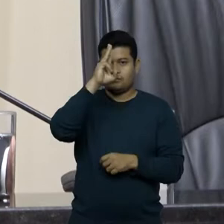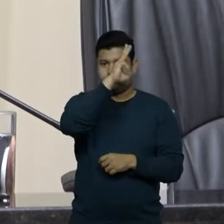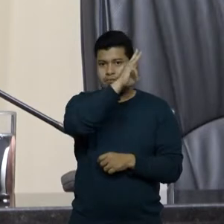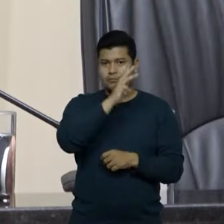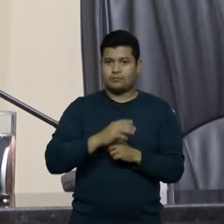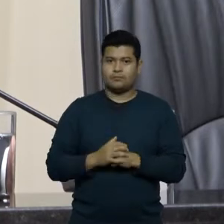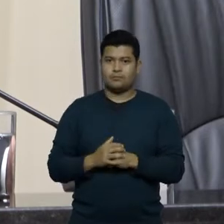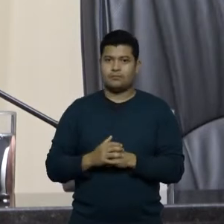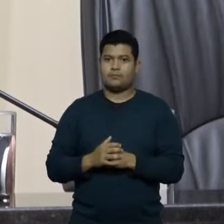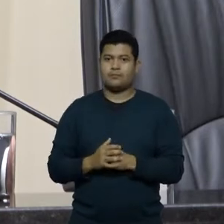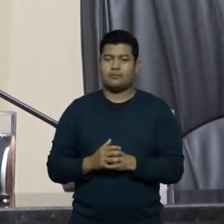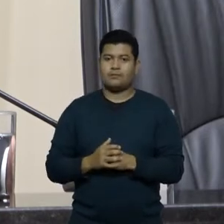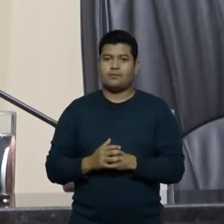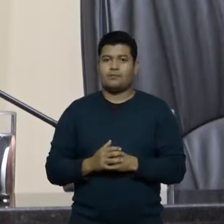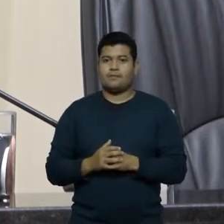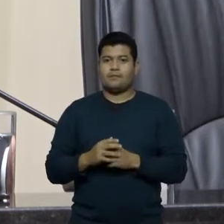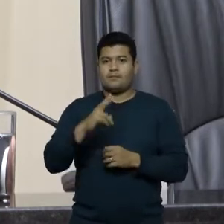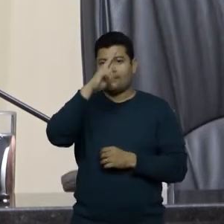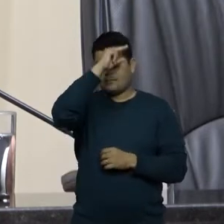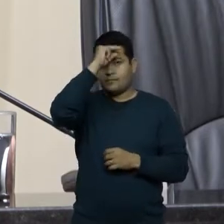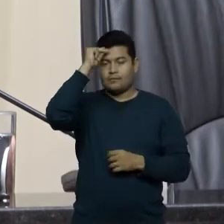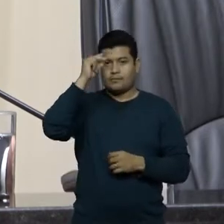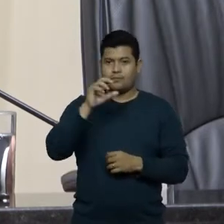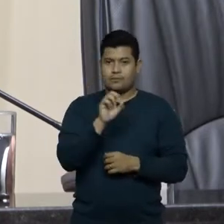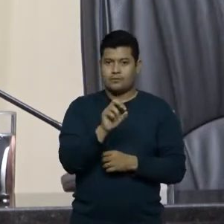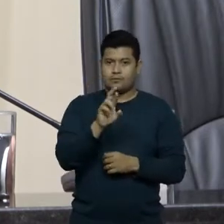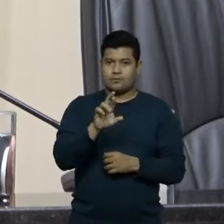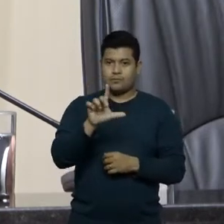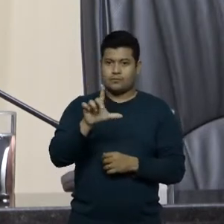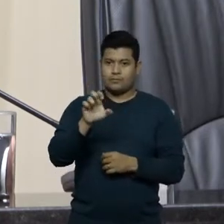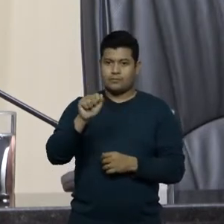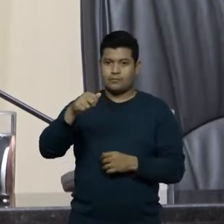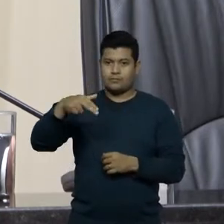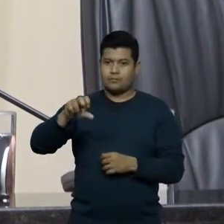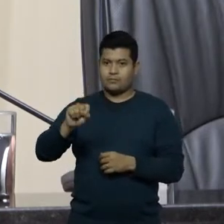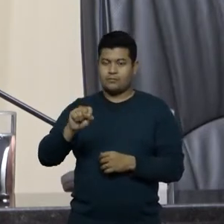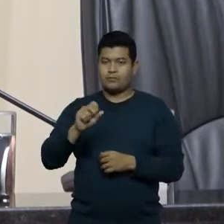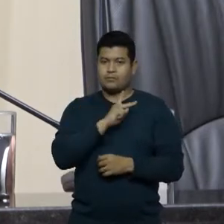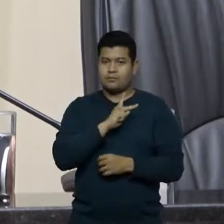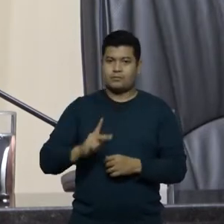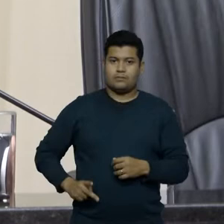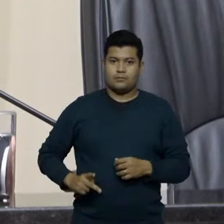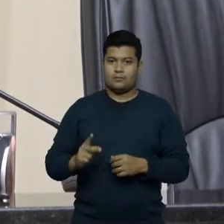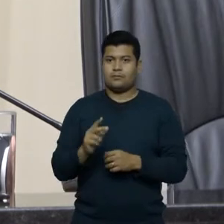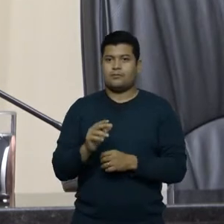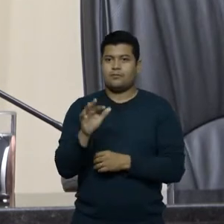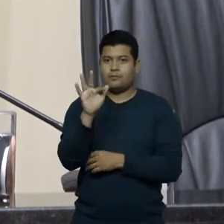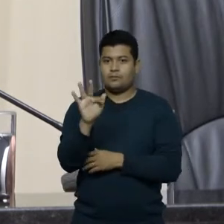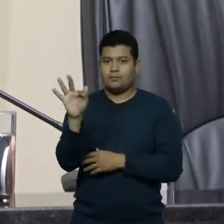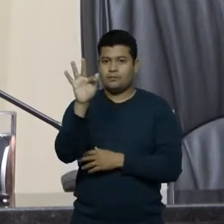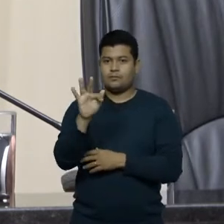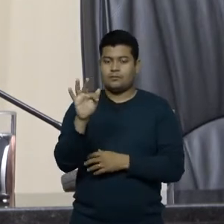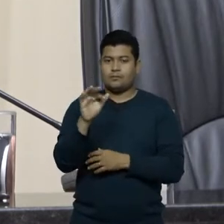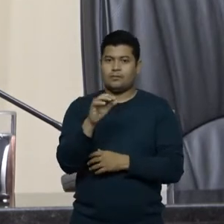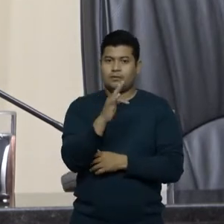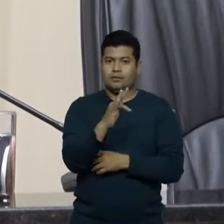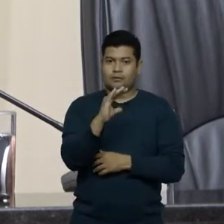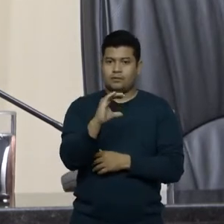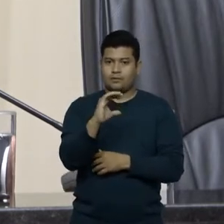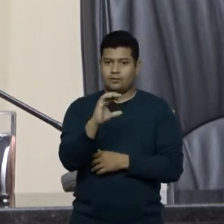notícia mousse o prefeito do município de Orleães e presidente da Federação Catarinense de municípios fecam